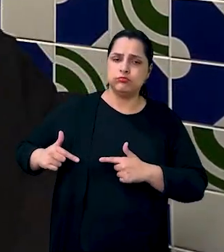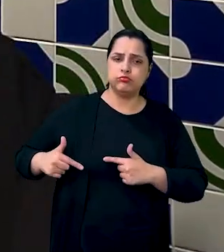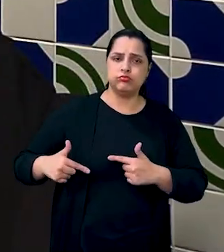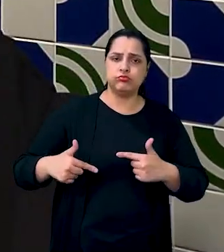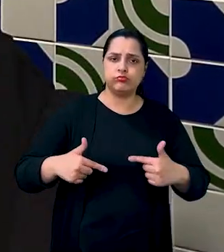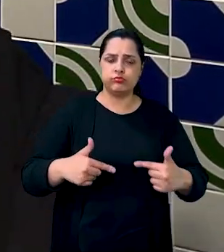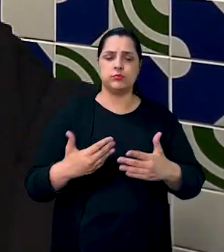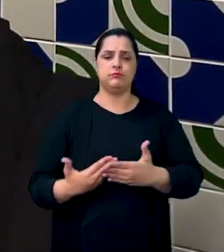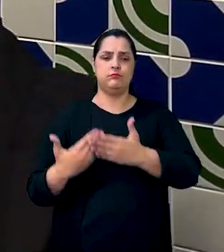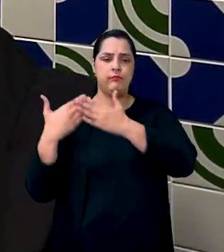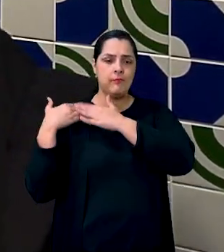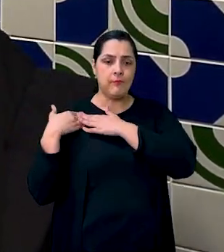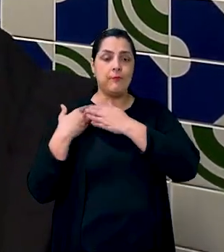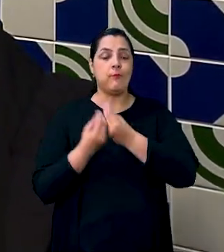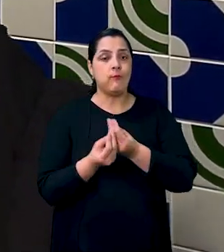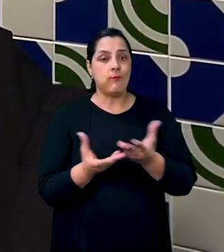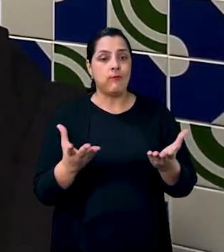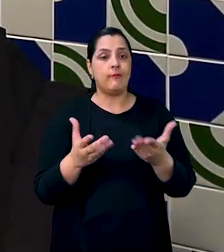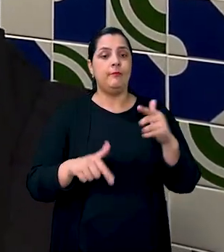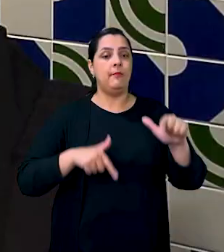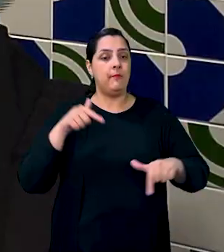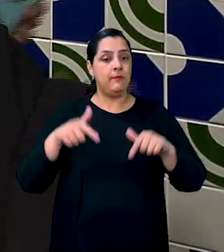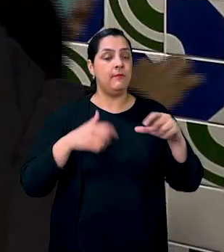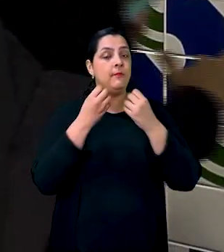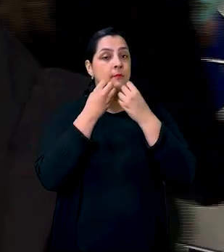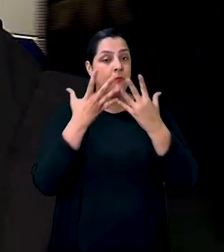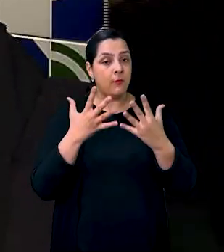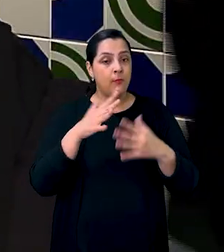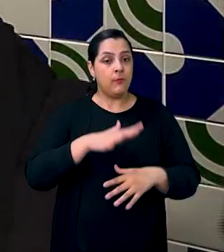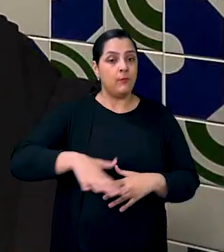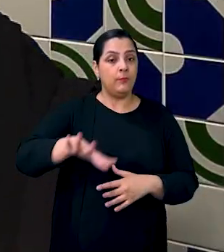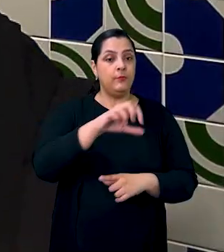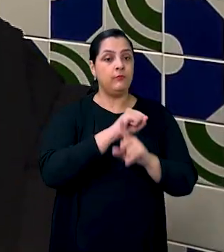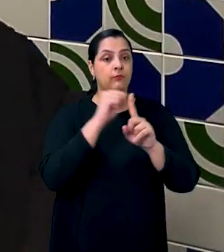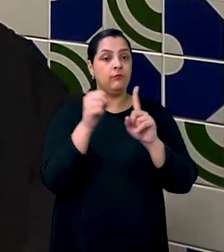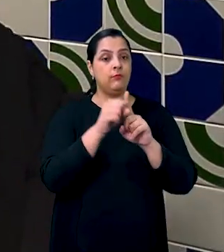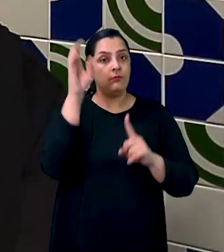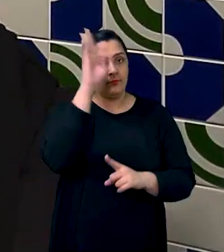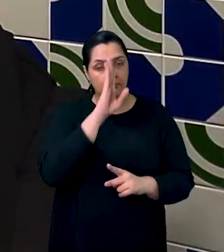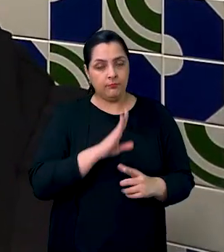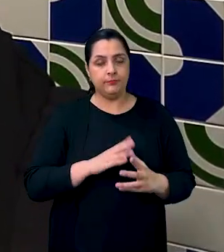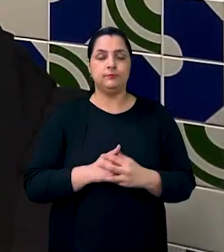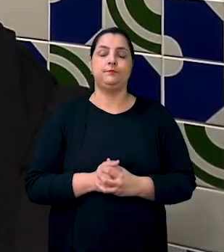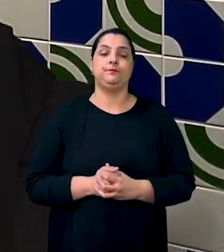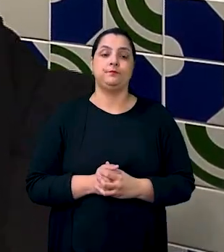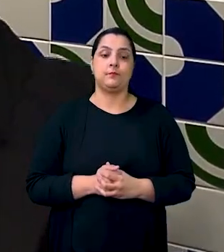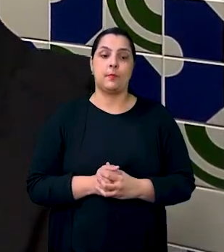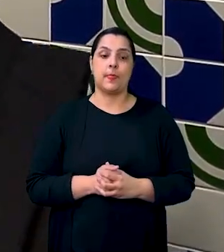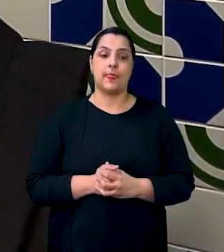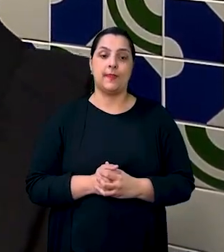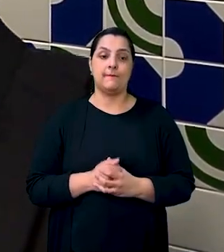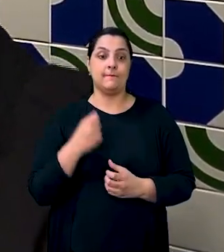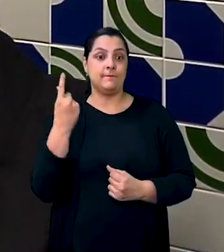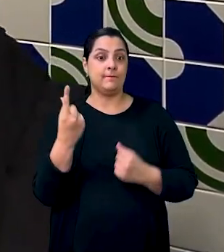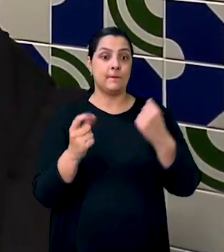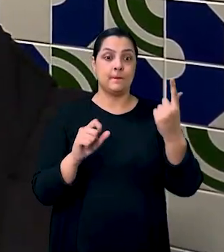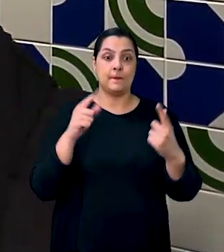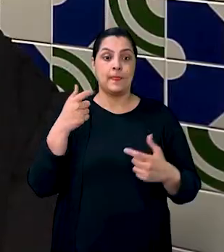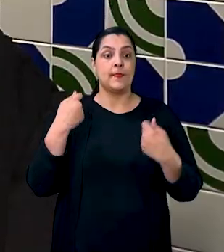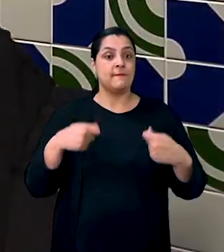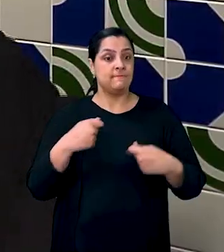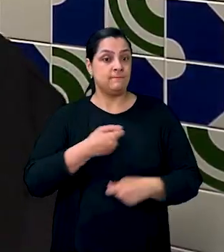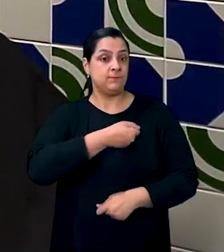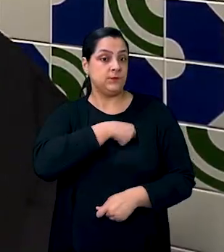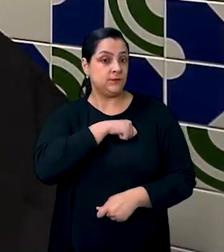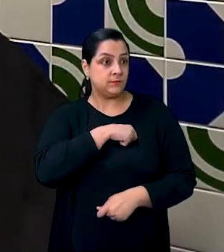bem o seu papel, tem prestado serviços muito bons à sociedade brasileira. E os eventuais desvios têm que